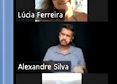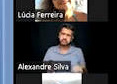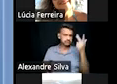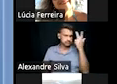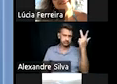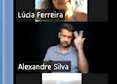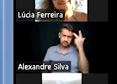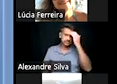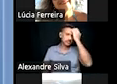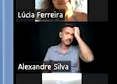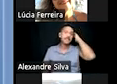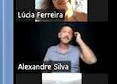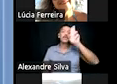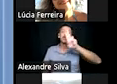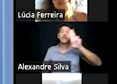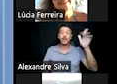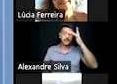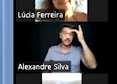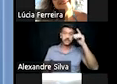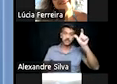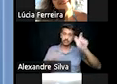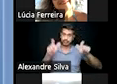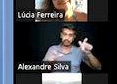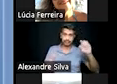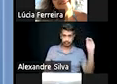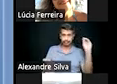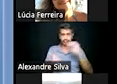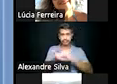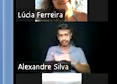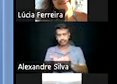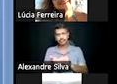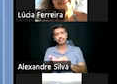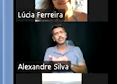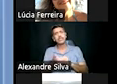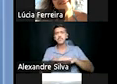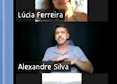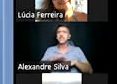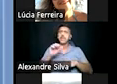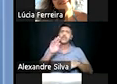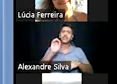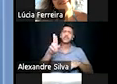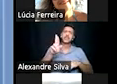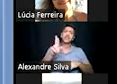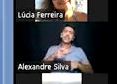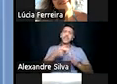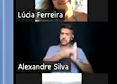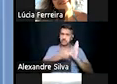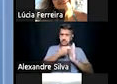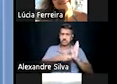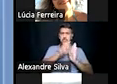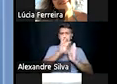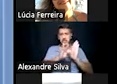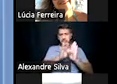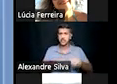de ter o nome dessas pessoas incluídas como como autores do texto que estivesse sendo